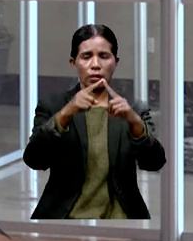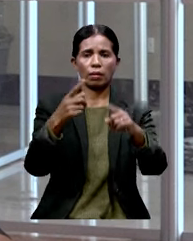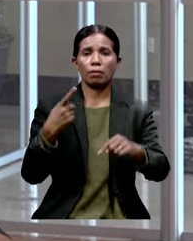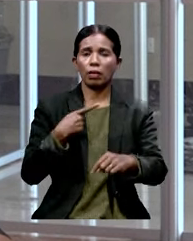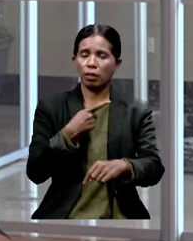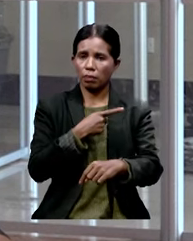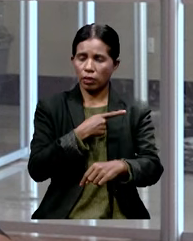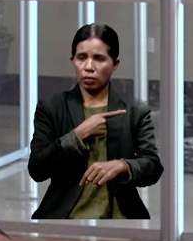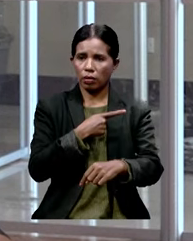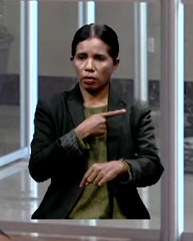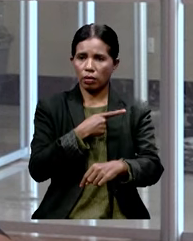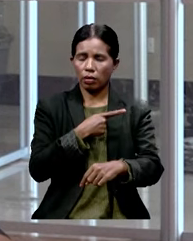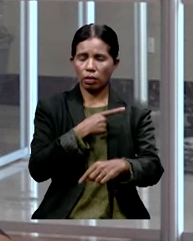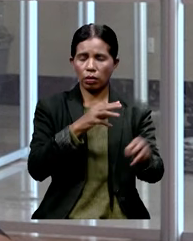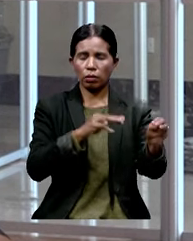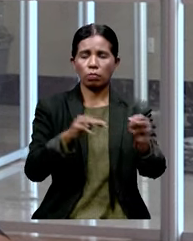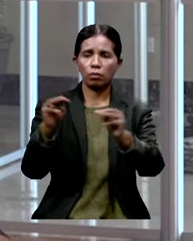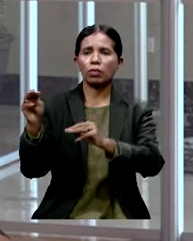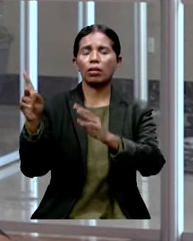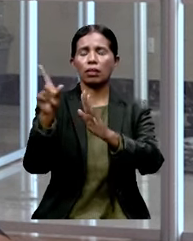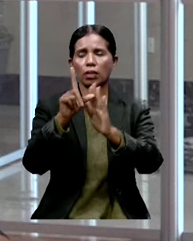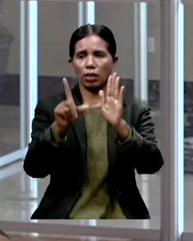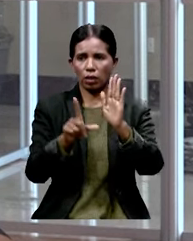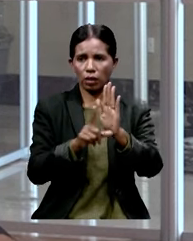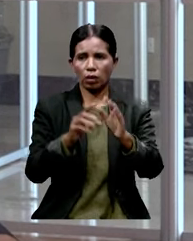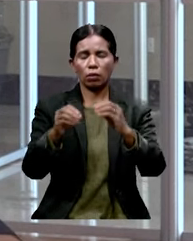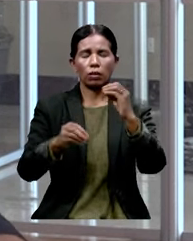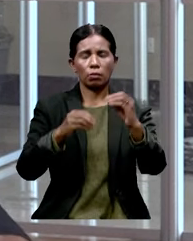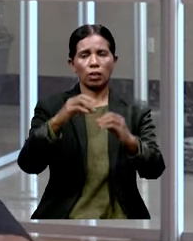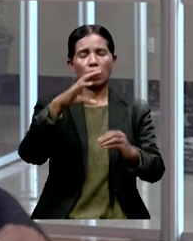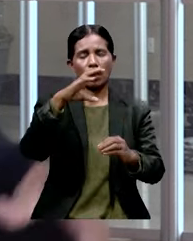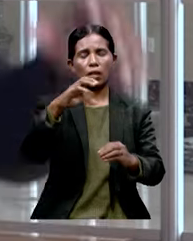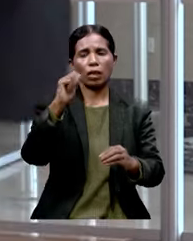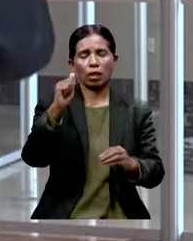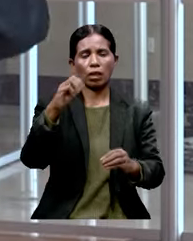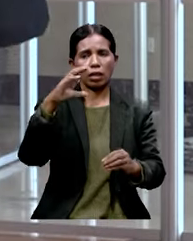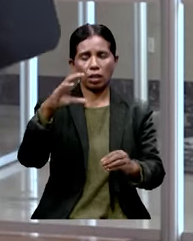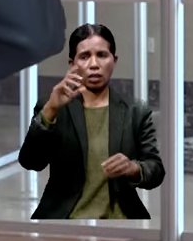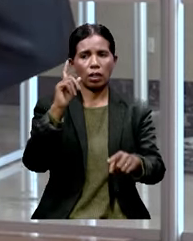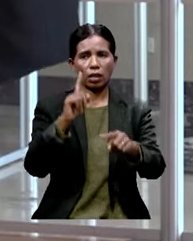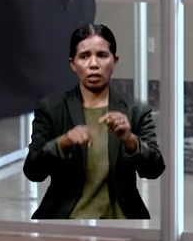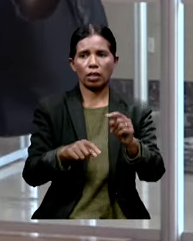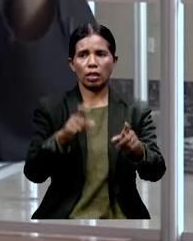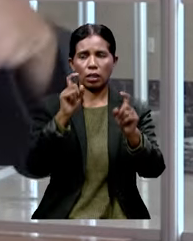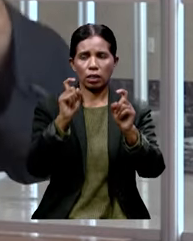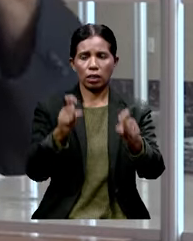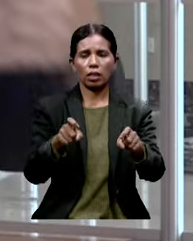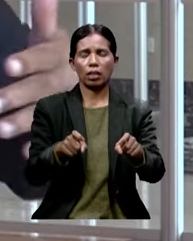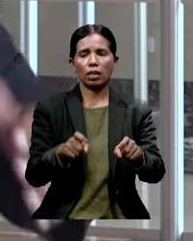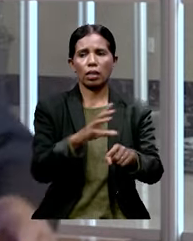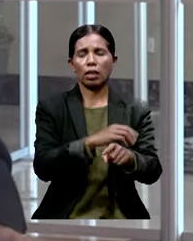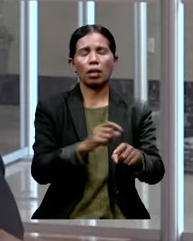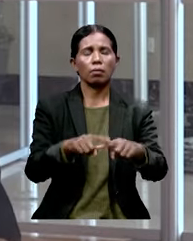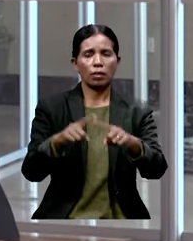Parlamento. Atual terra tinha lei ida de Conobacac, né? Dali cá, oh, tem que ser de tem que ser de nem, mas